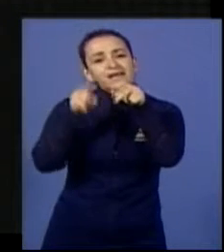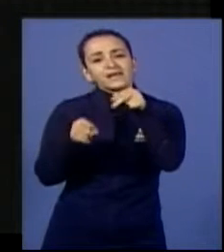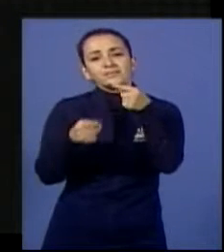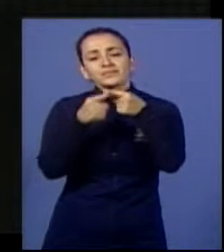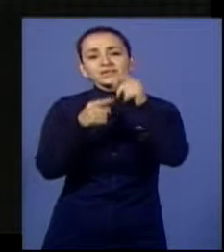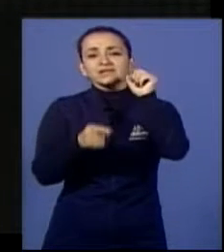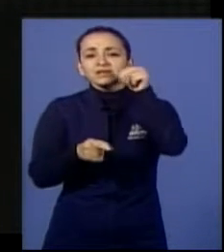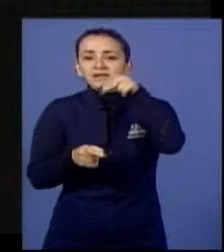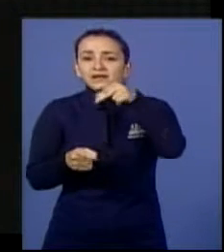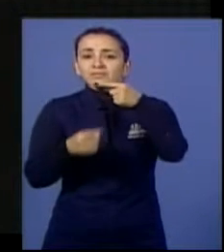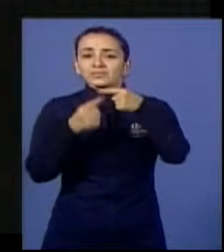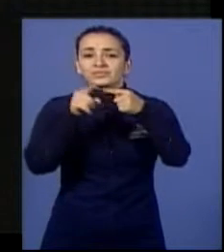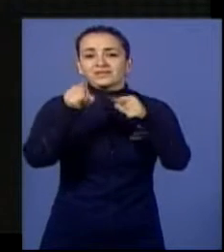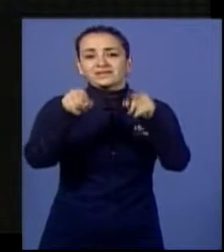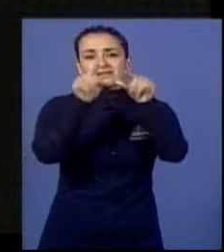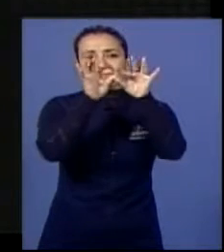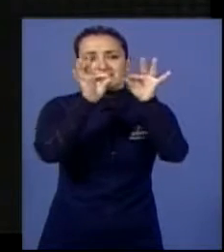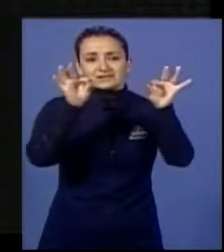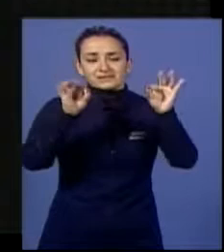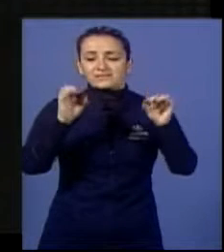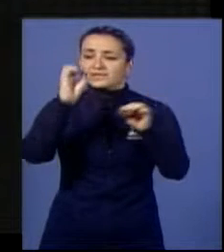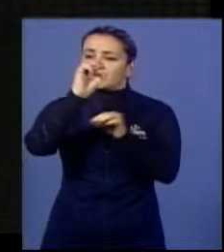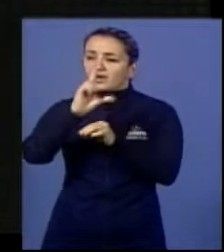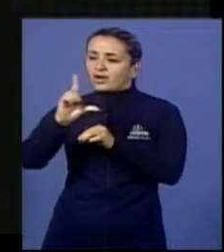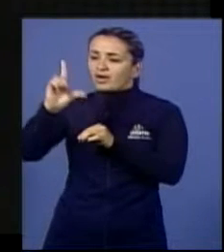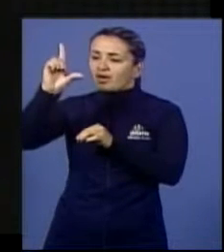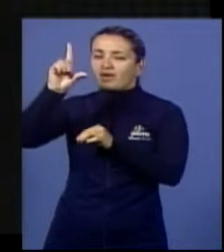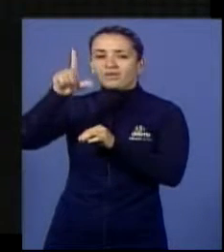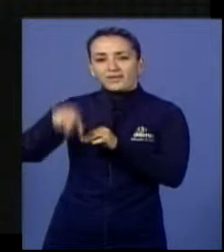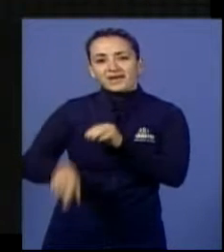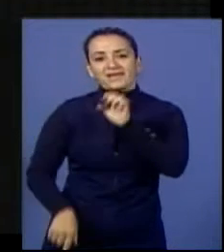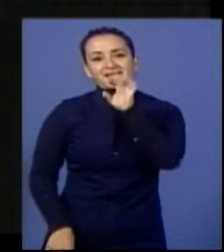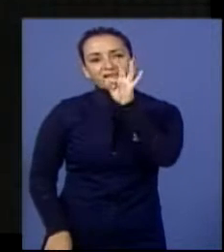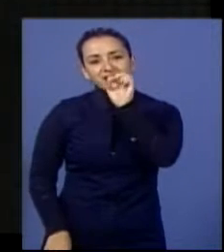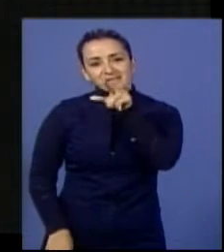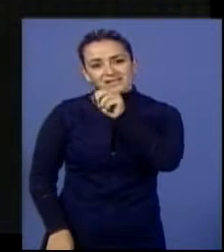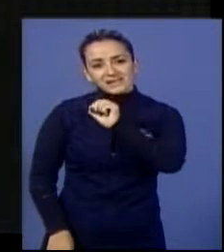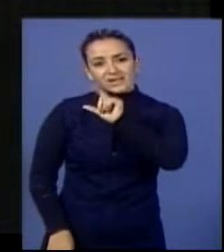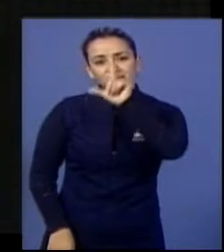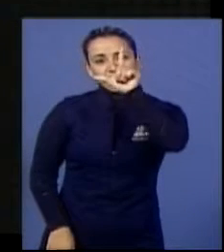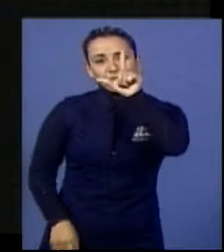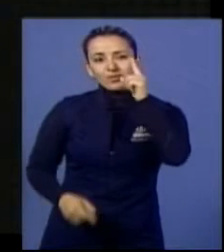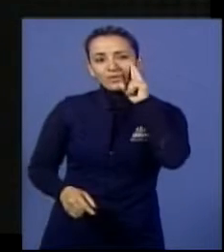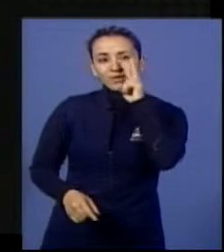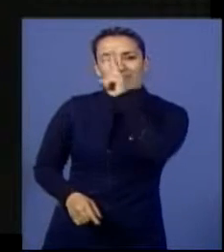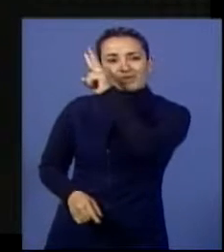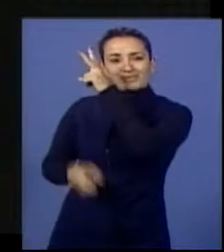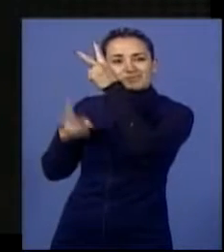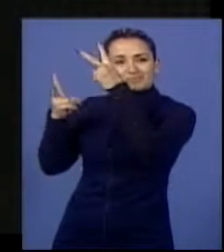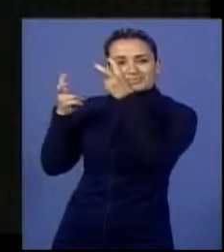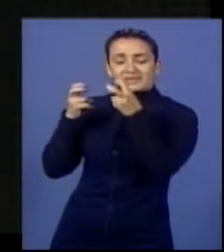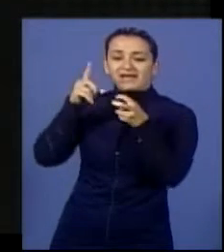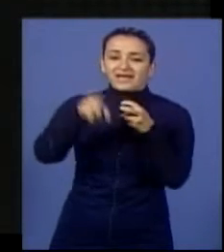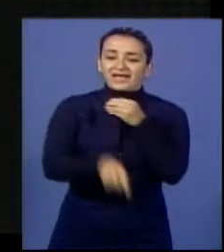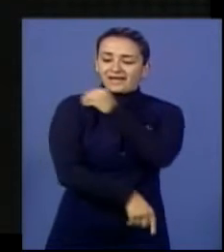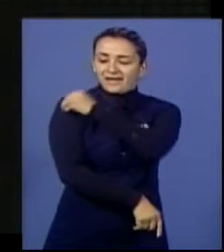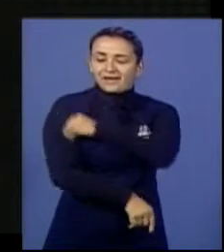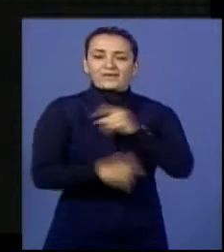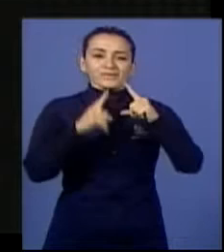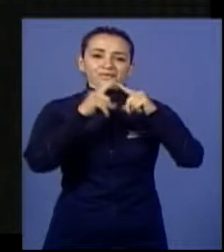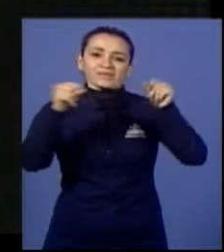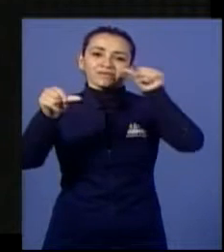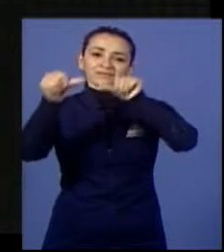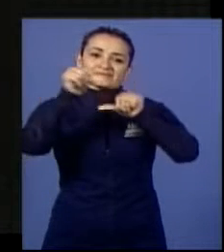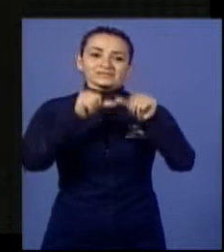ol, então o nome oficial dele é o etanol. Então, se para abastecer teu carro com álcool no posto, está escrito lá, etanol. É esse álcool que